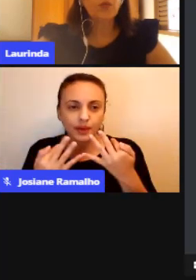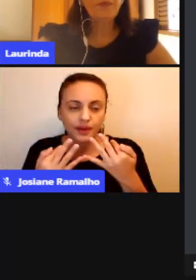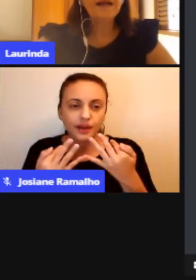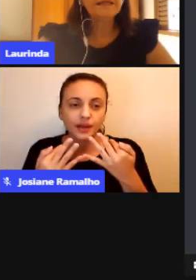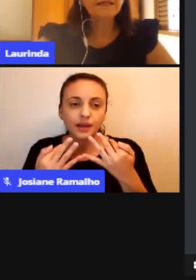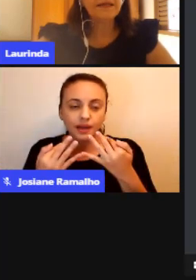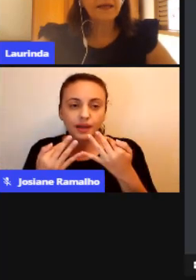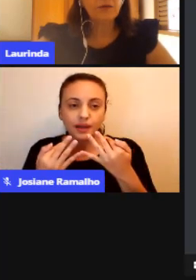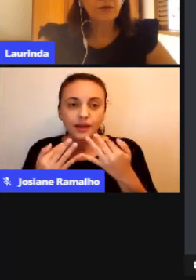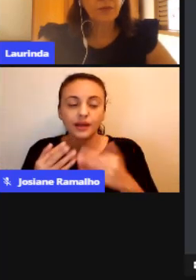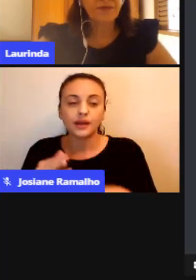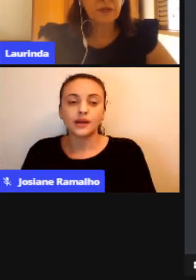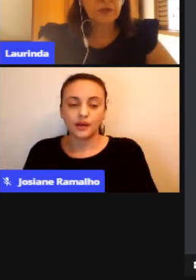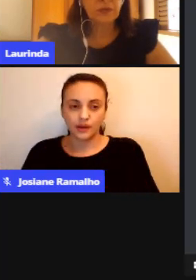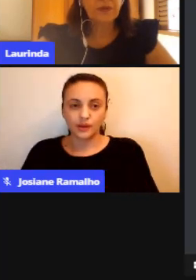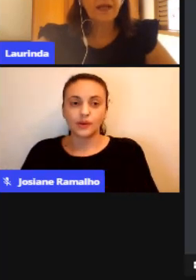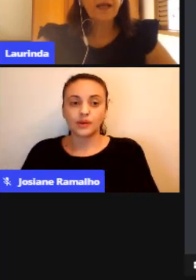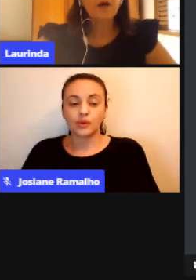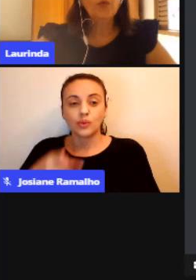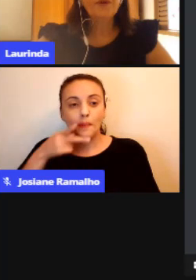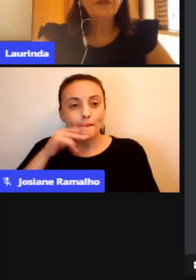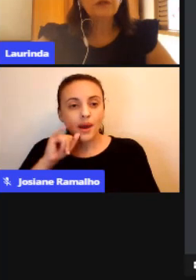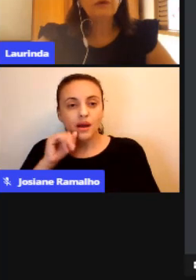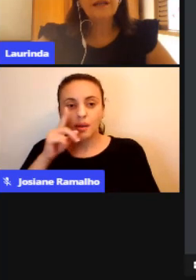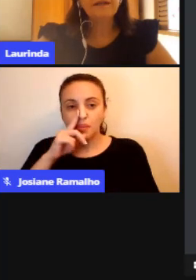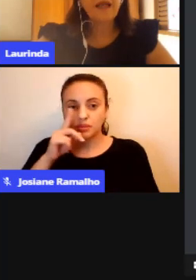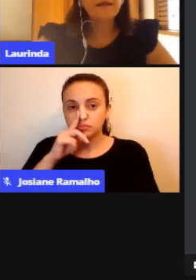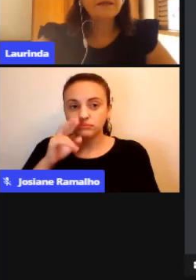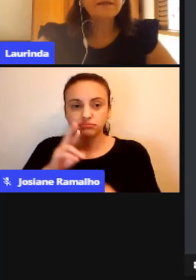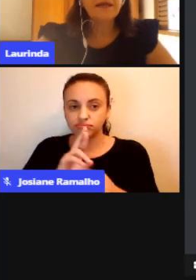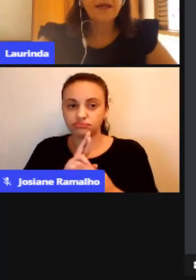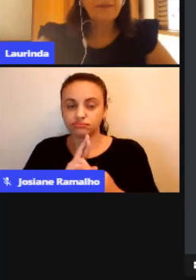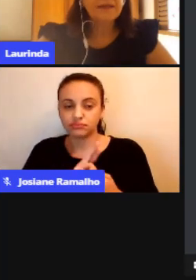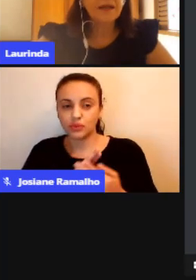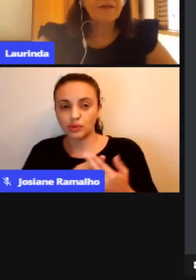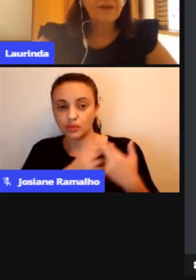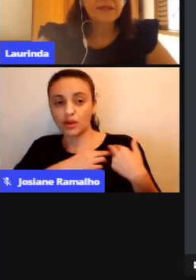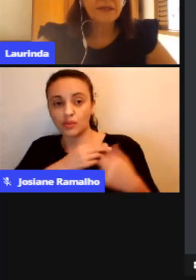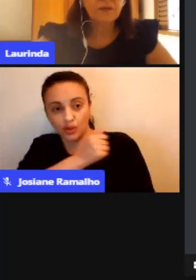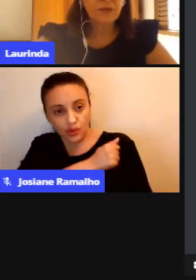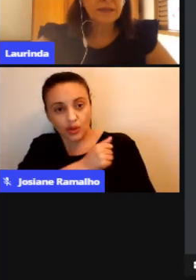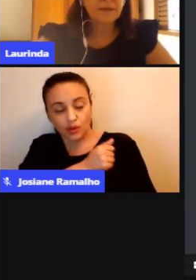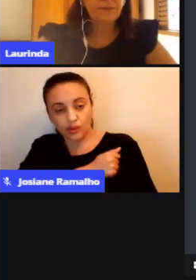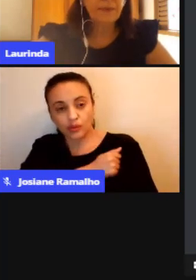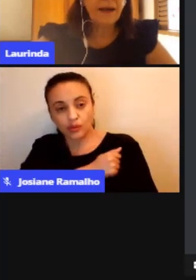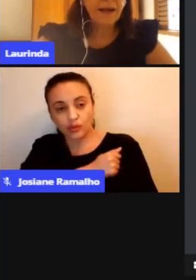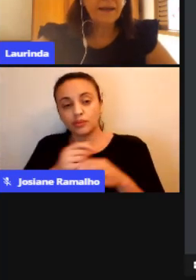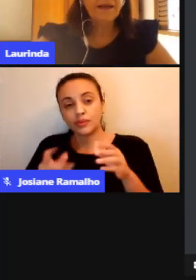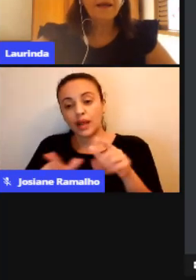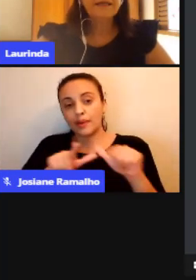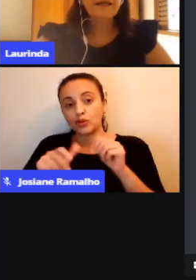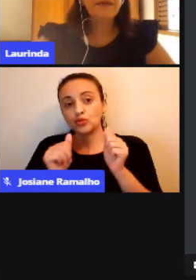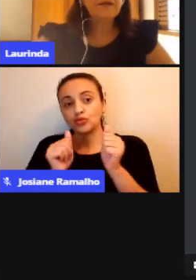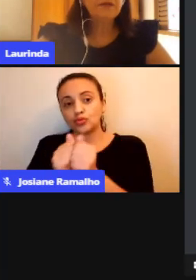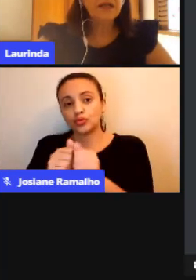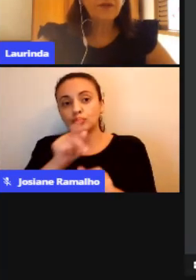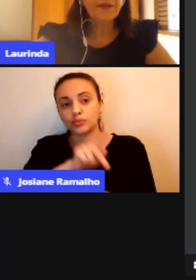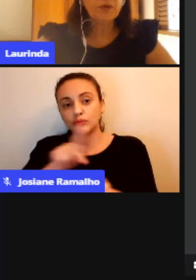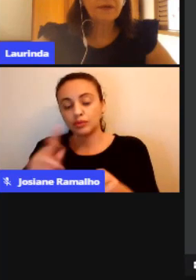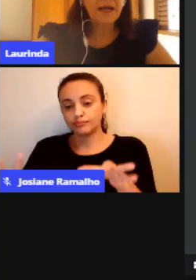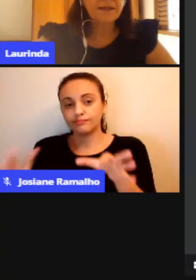sendo um parceiro do professor. O professor ele tem que sempre estar conversando com esse pai,